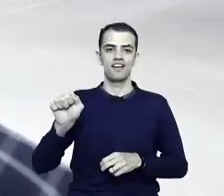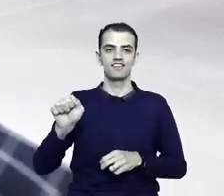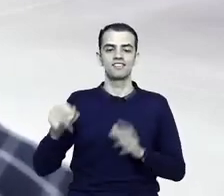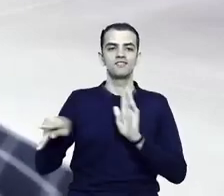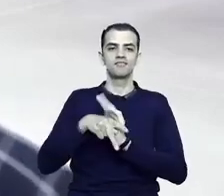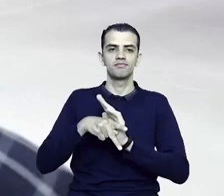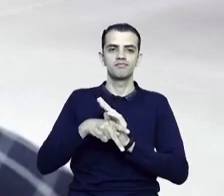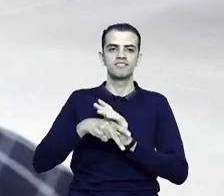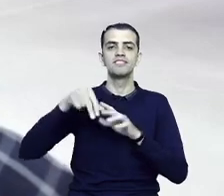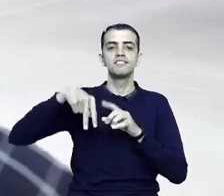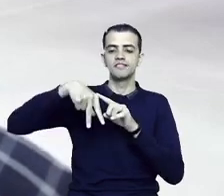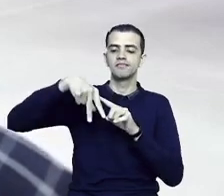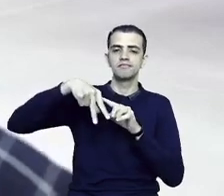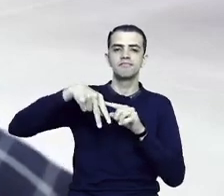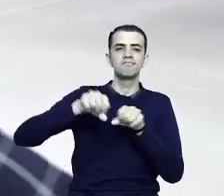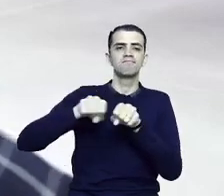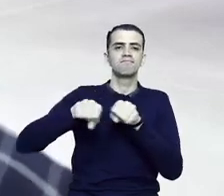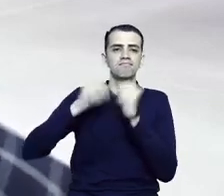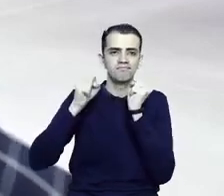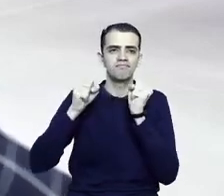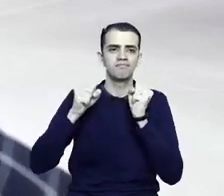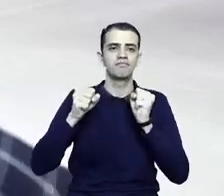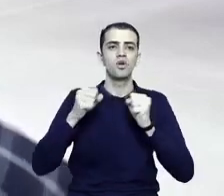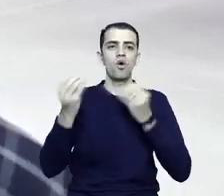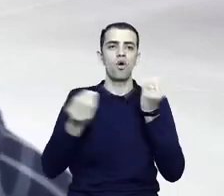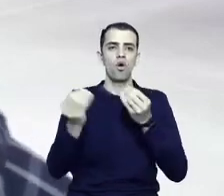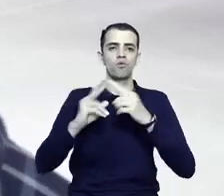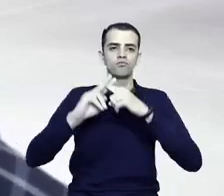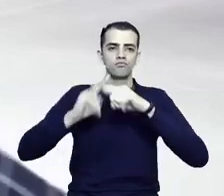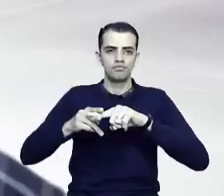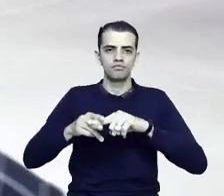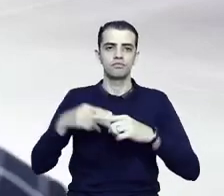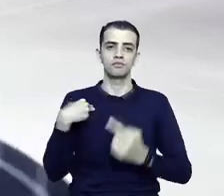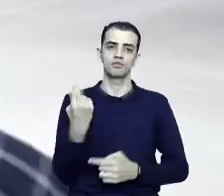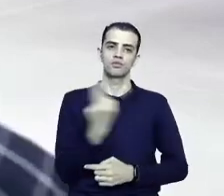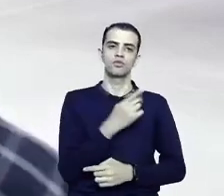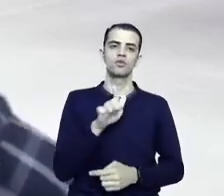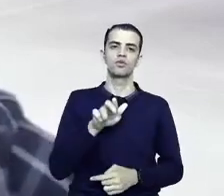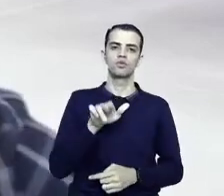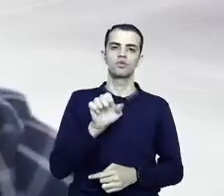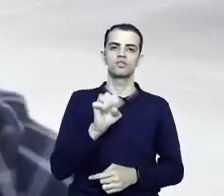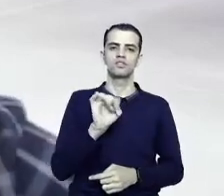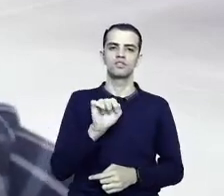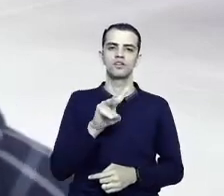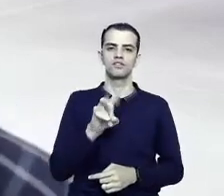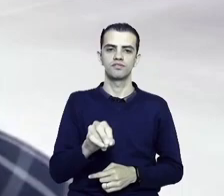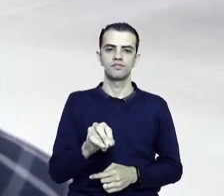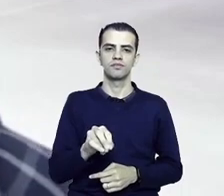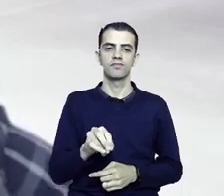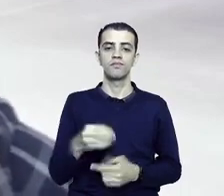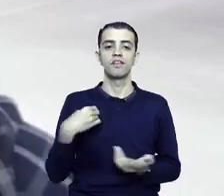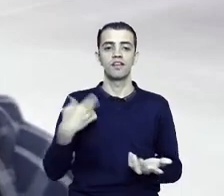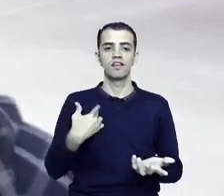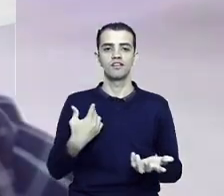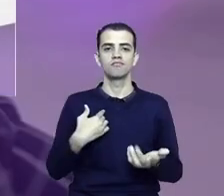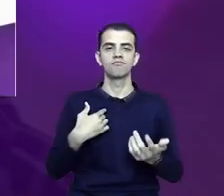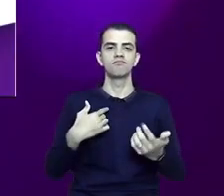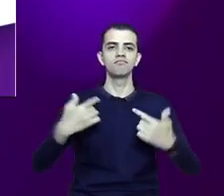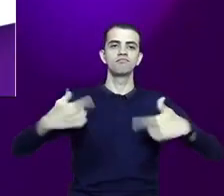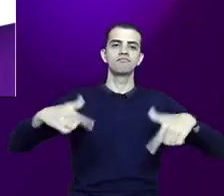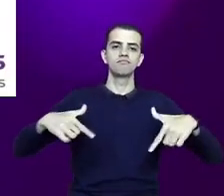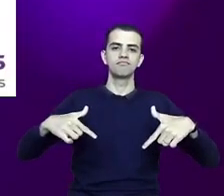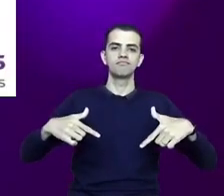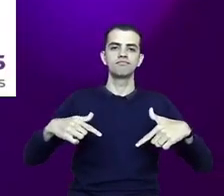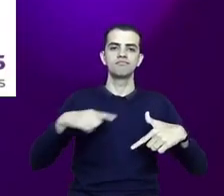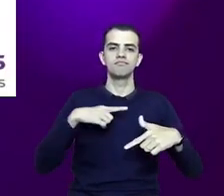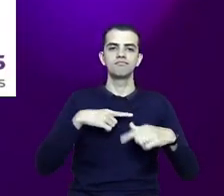pelve acetábulo, precisão e segurança com navegação cirúrgica. Meu nome é Gustavo Tadeu Sanches. Esses são meus conflitos